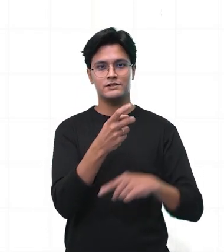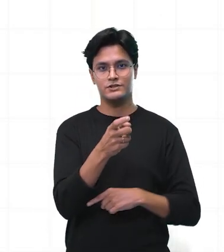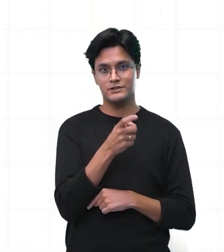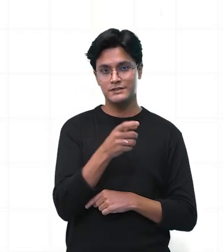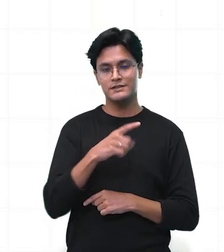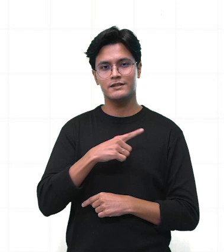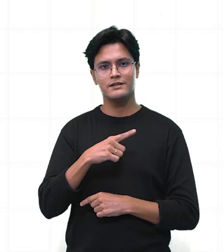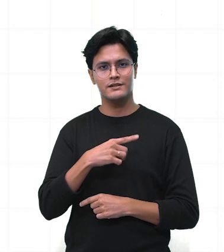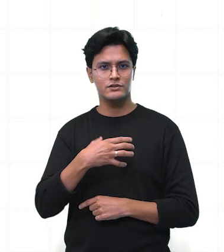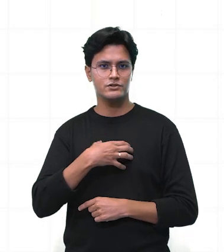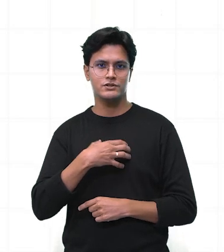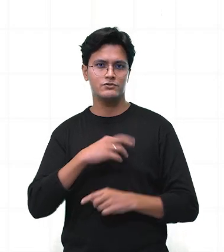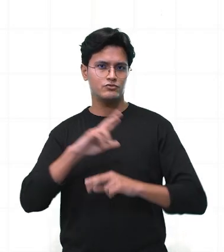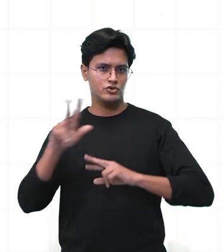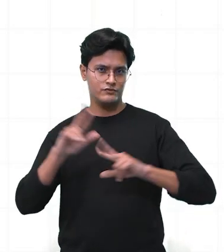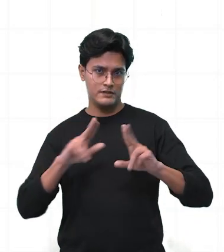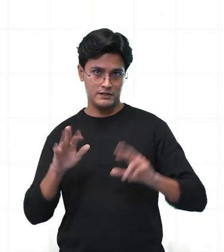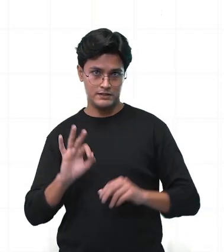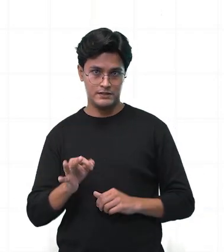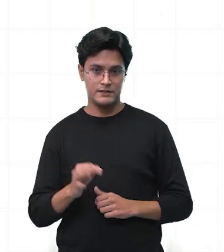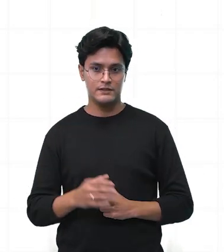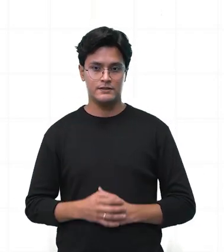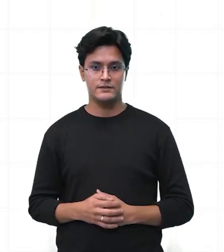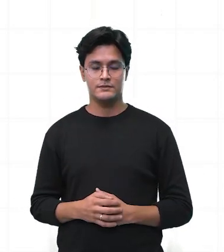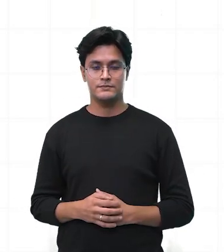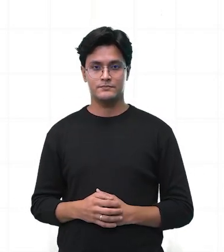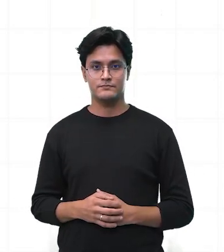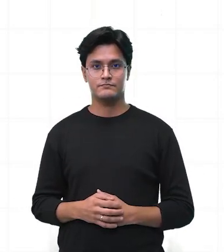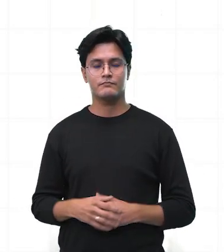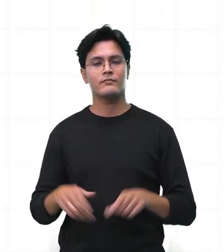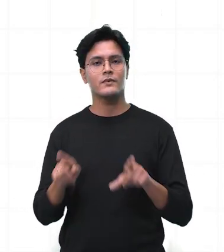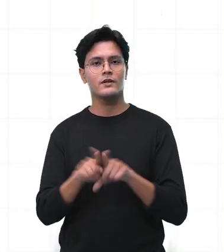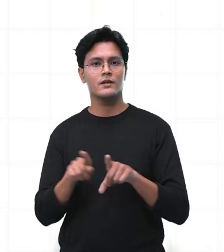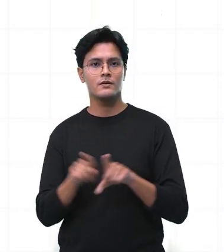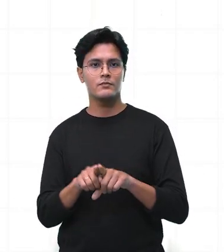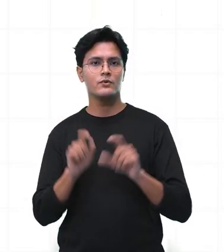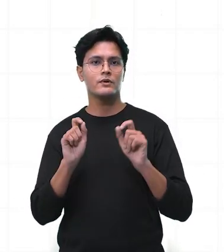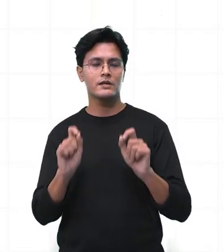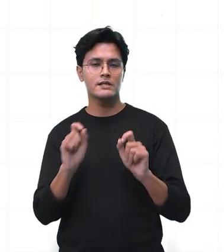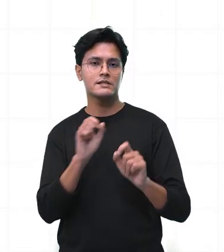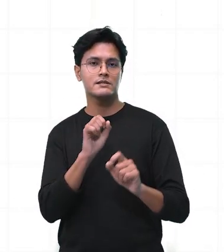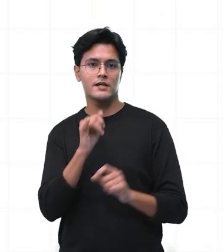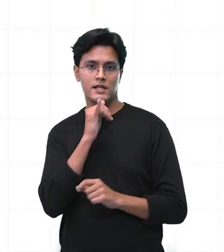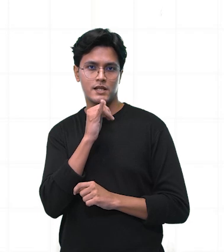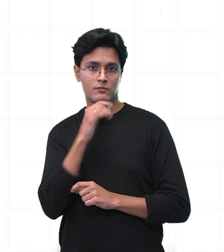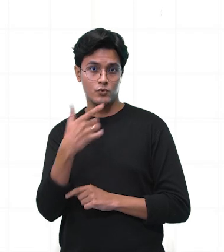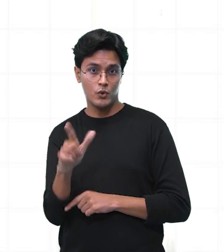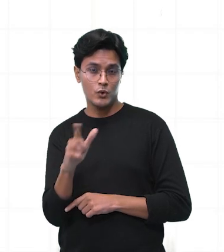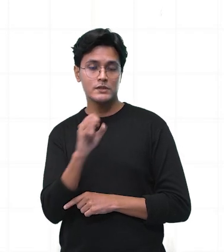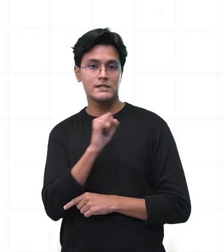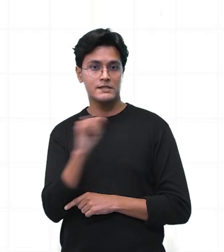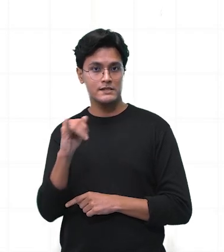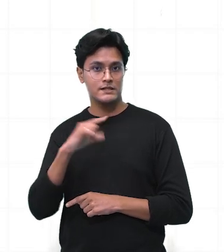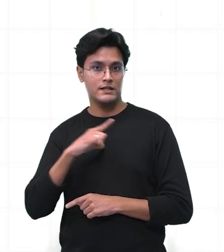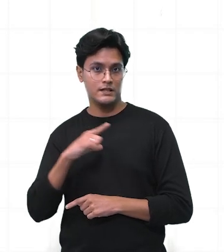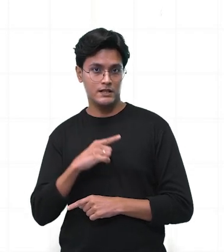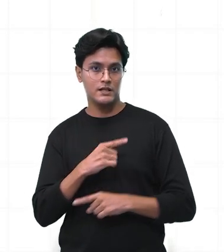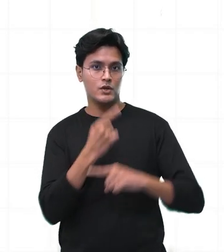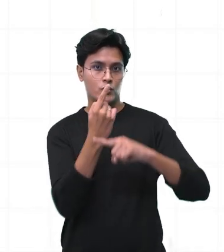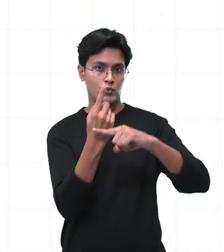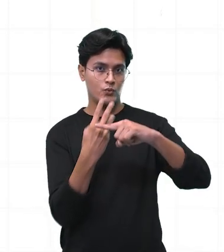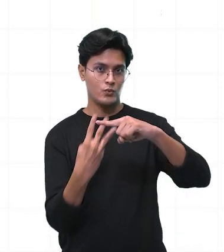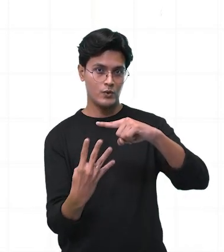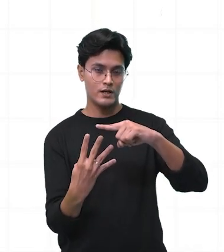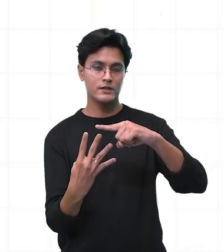fazer essa representação. Assim como se eu tiver a quarta parte. Então, se eu